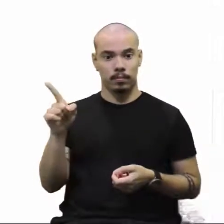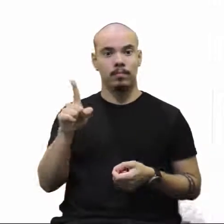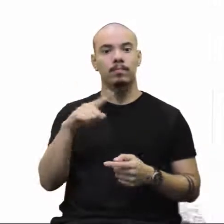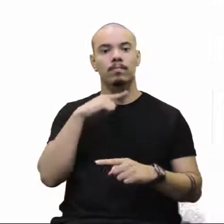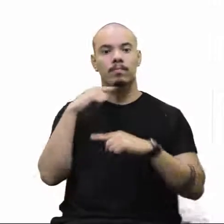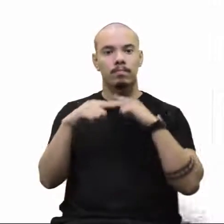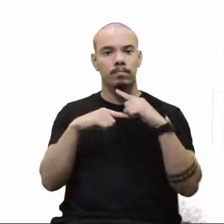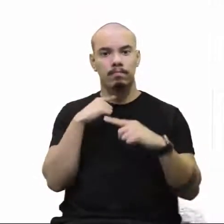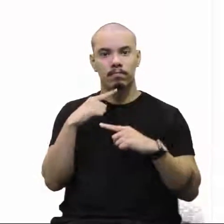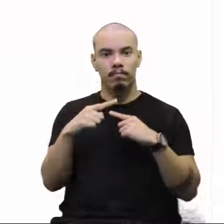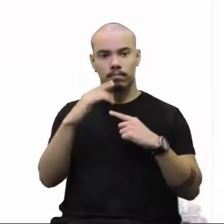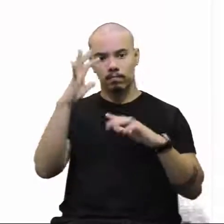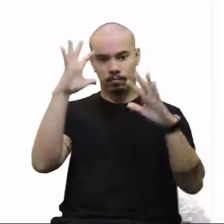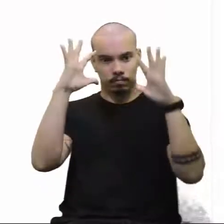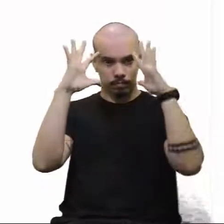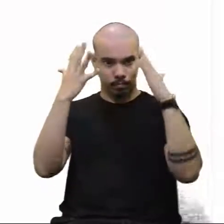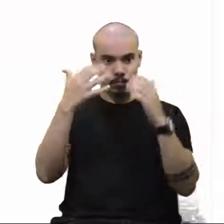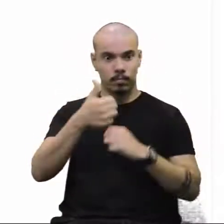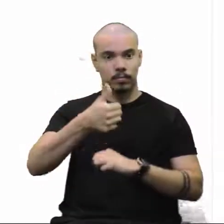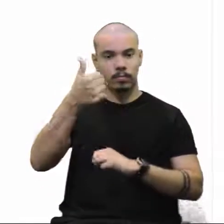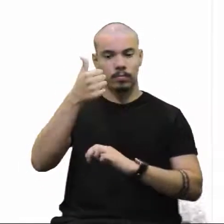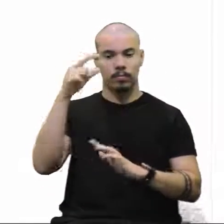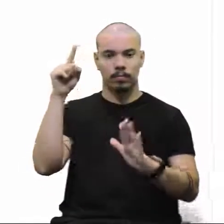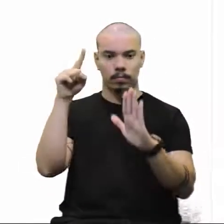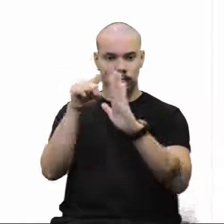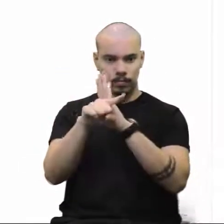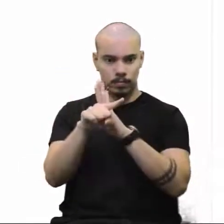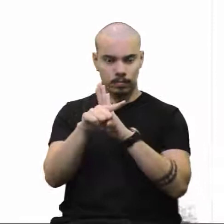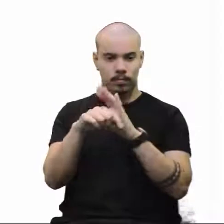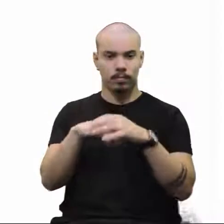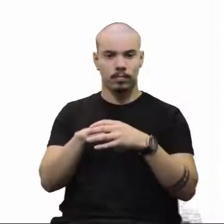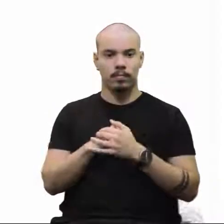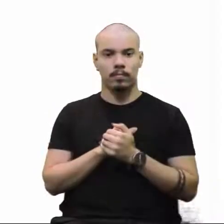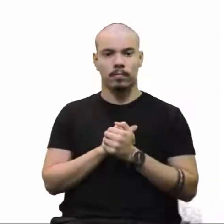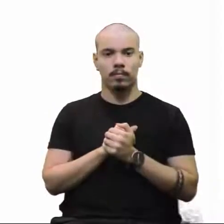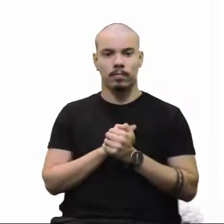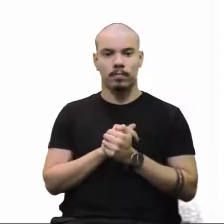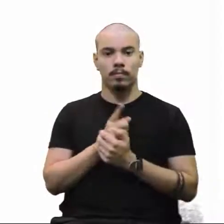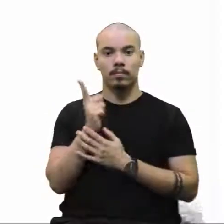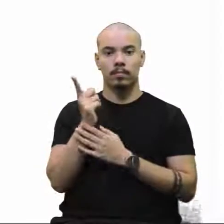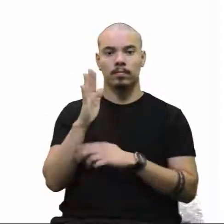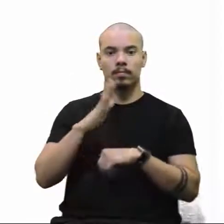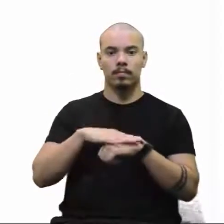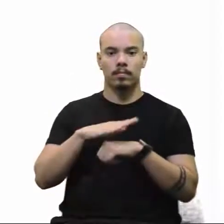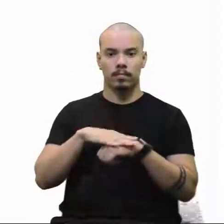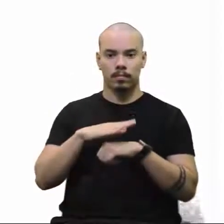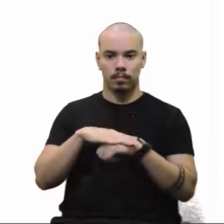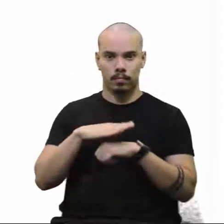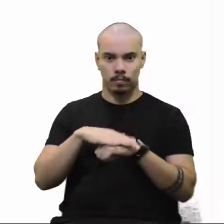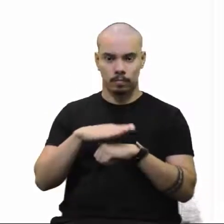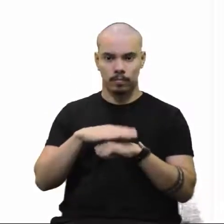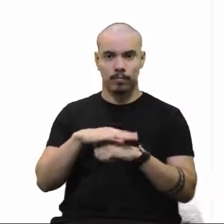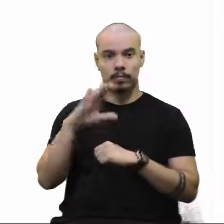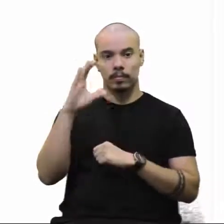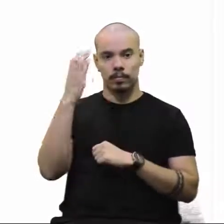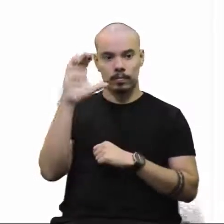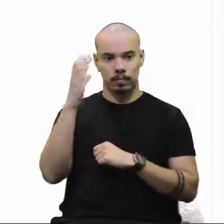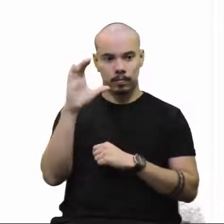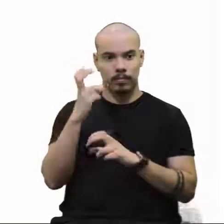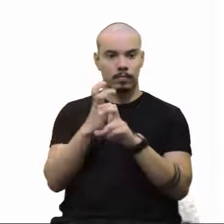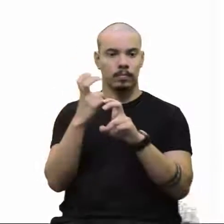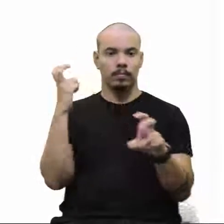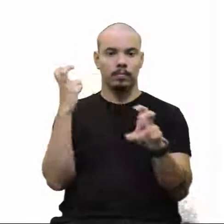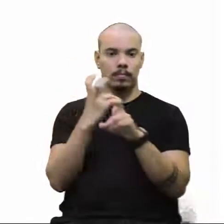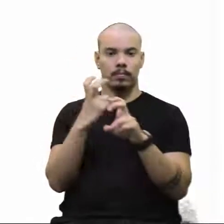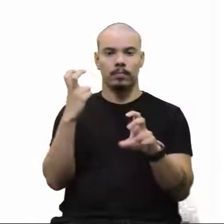as dúvidas? Primeira questão aí, Peter Barlow, né, cientista e engenheiro inglês, foi um